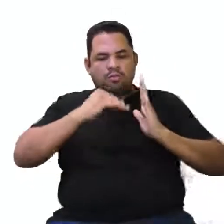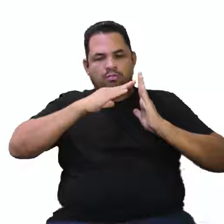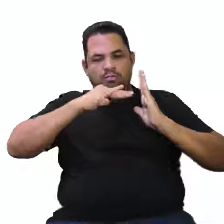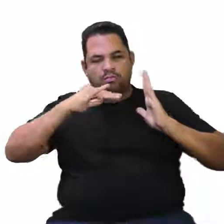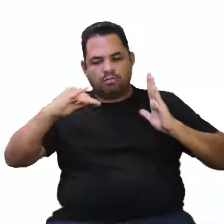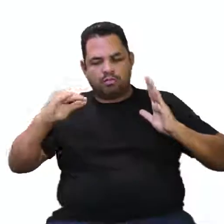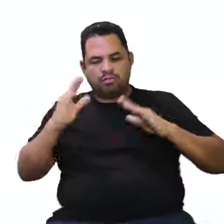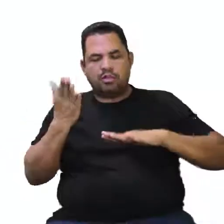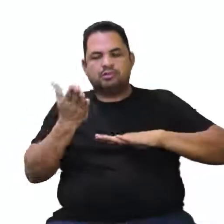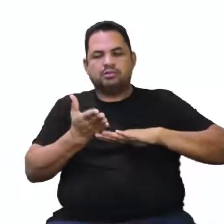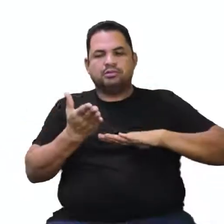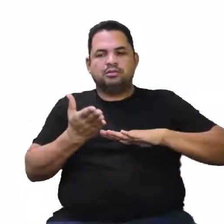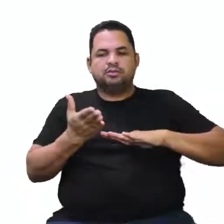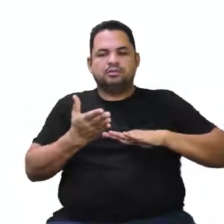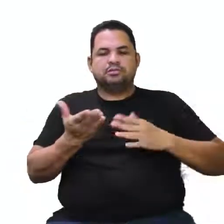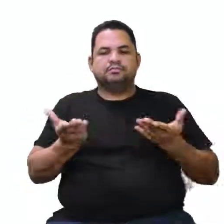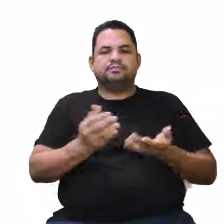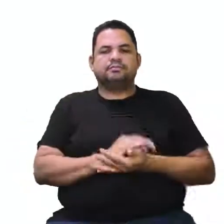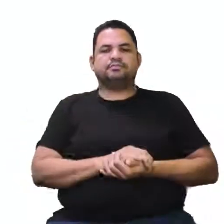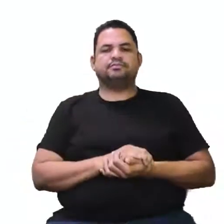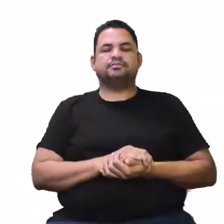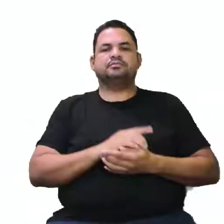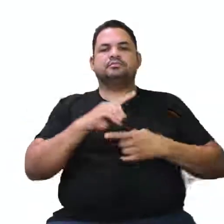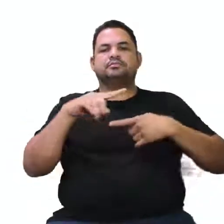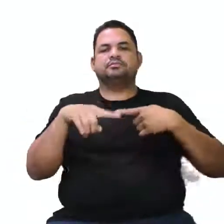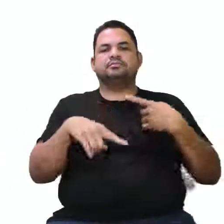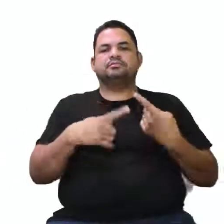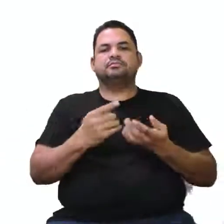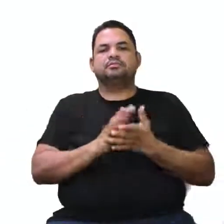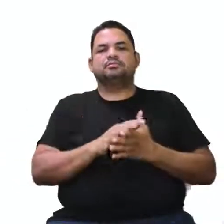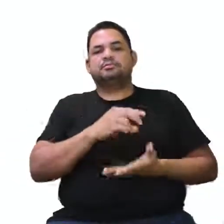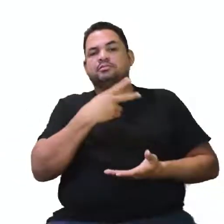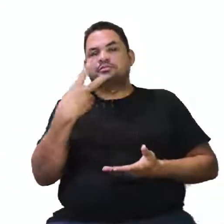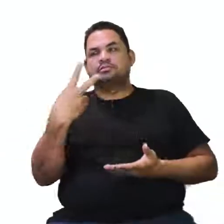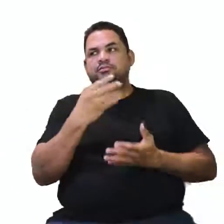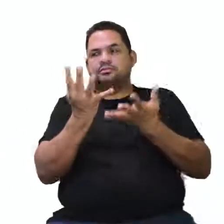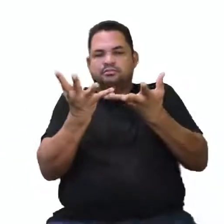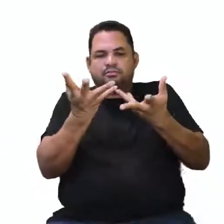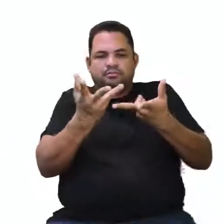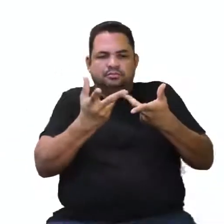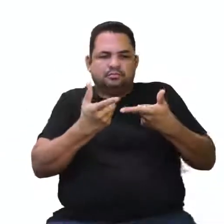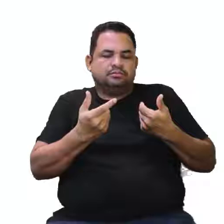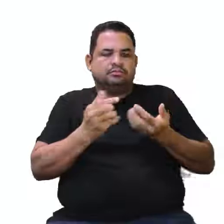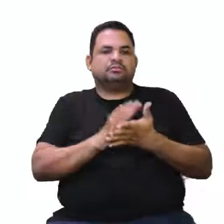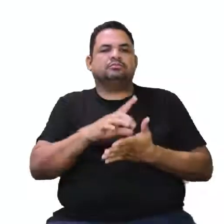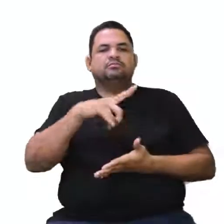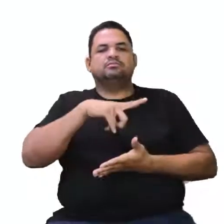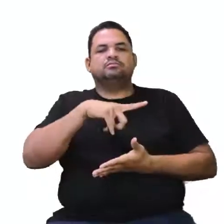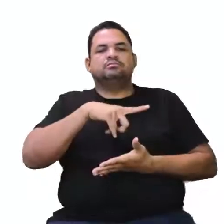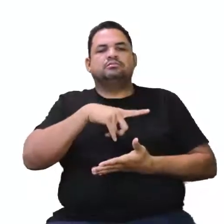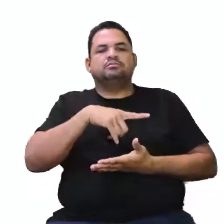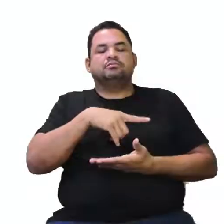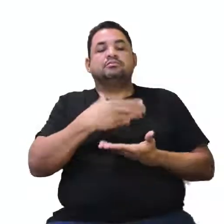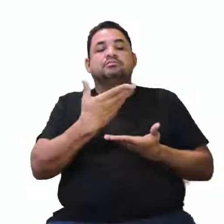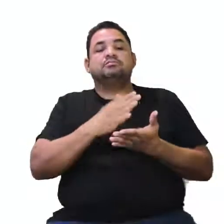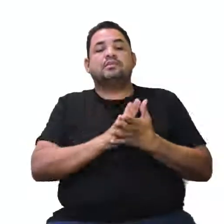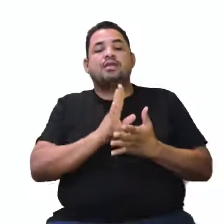na contemporaneidade. Depois nós temos a segunda habilidade. A segunda habilidade é o